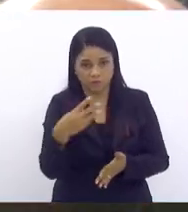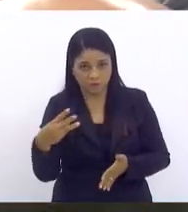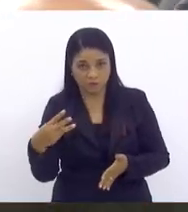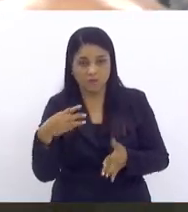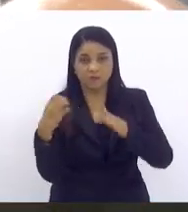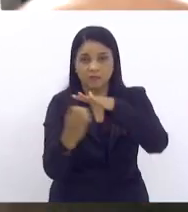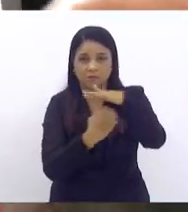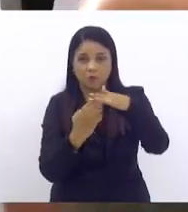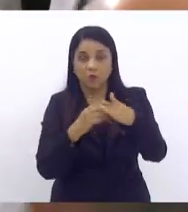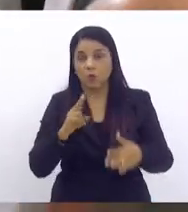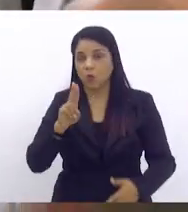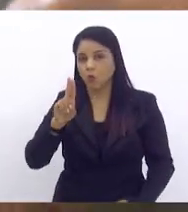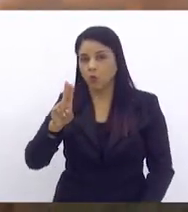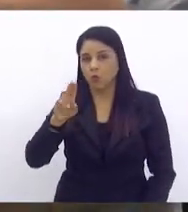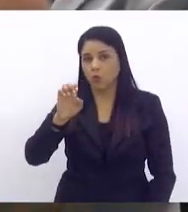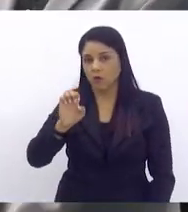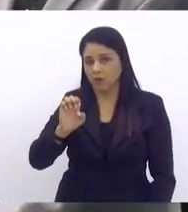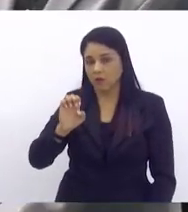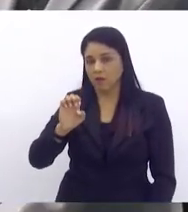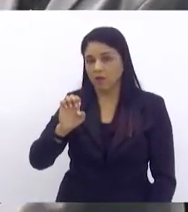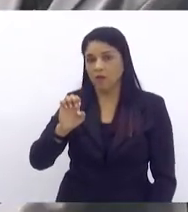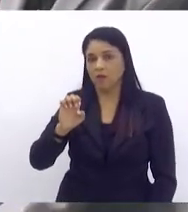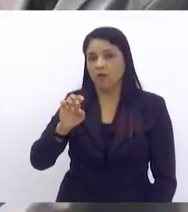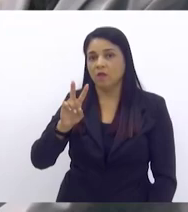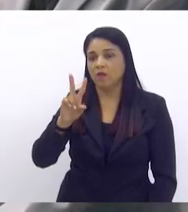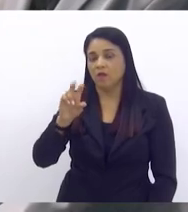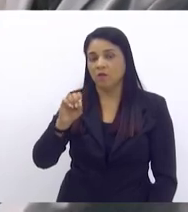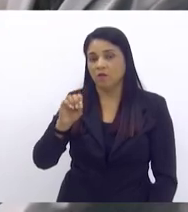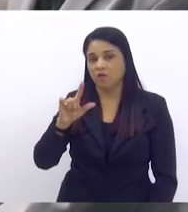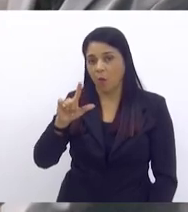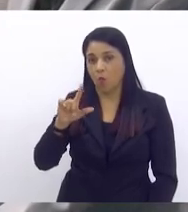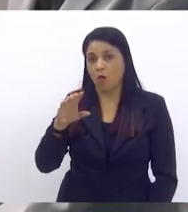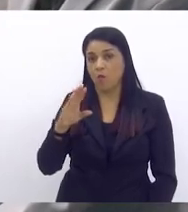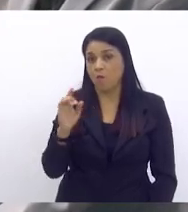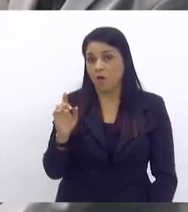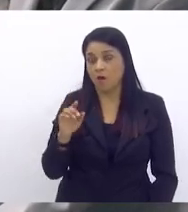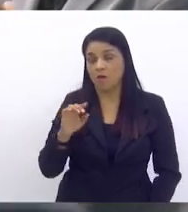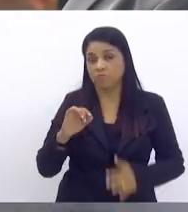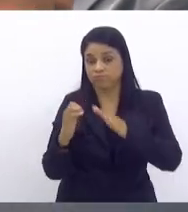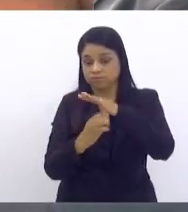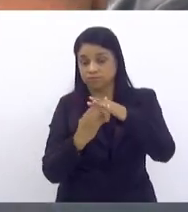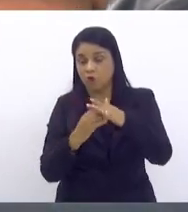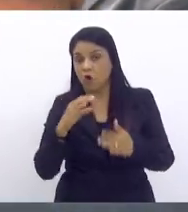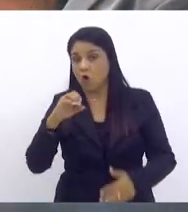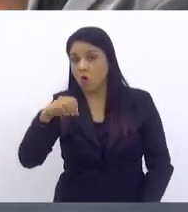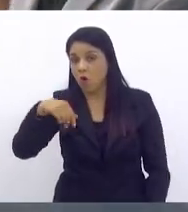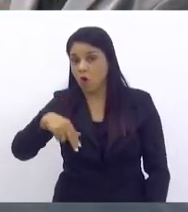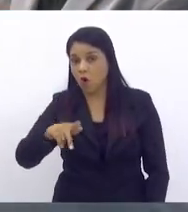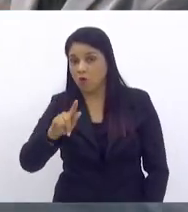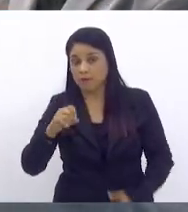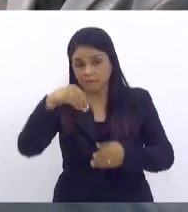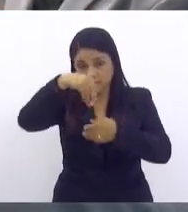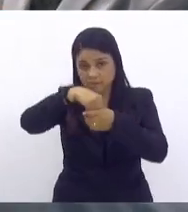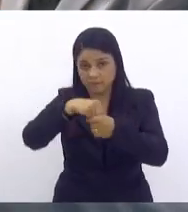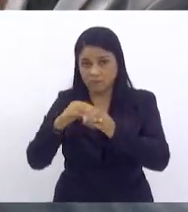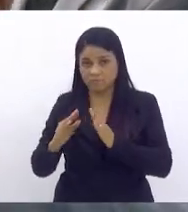chamada UEVON, é uma ONG, como se diz no popular, dentro da favela da Maré,